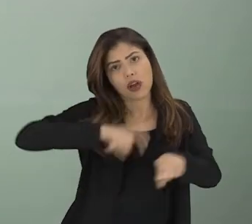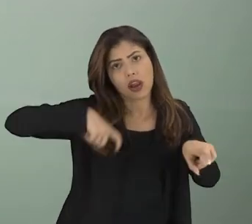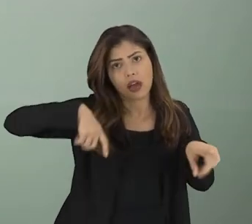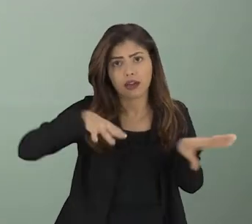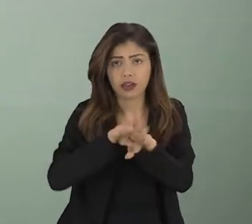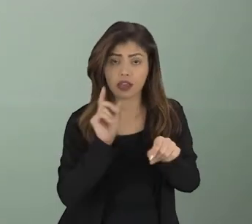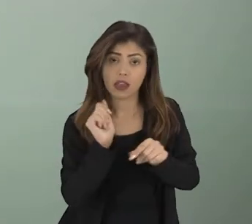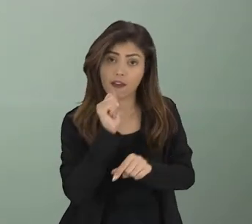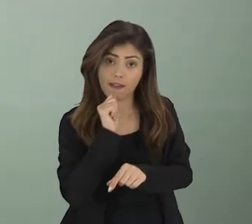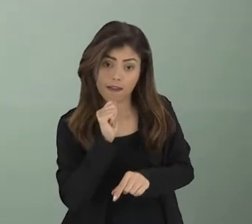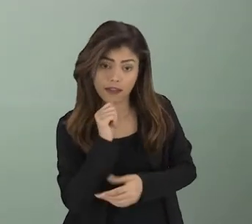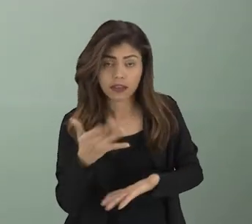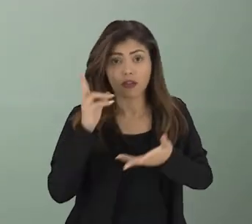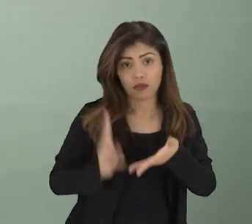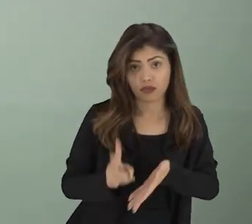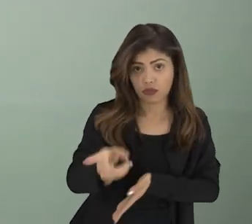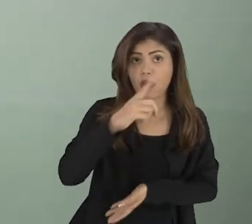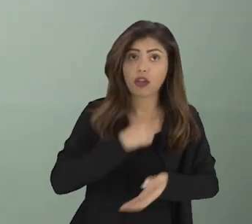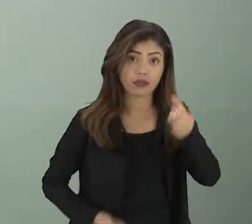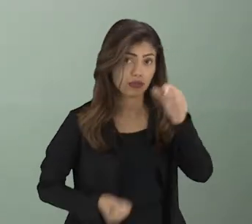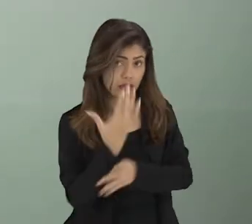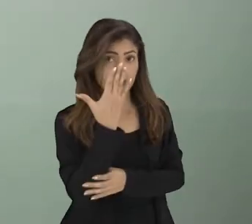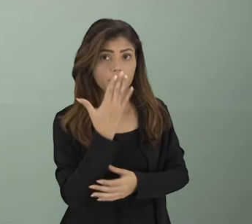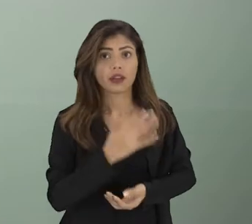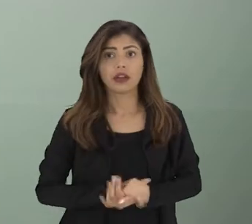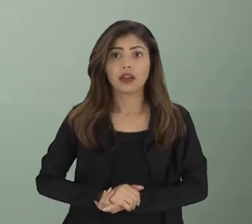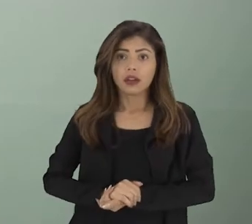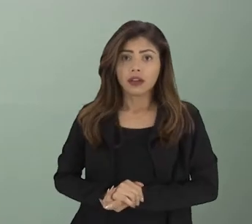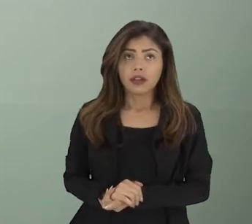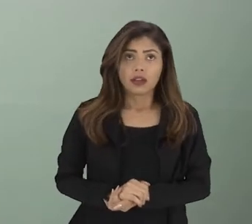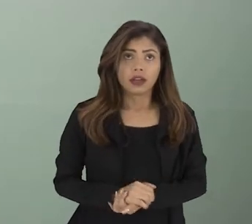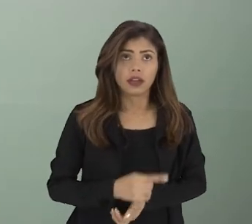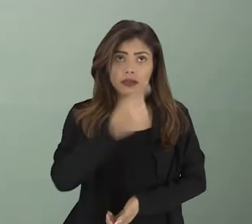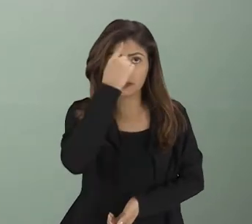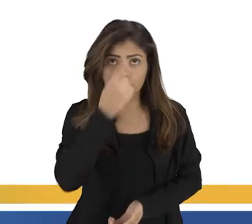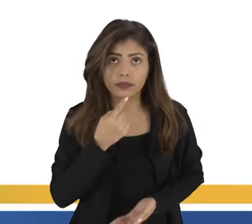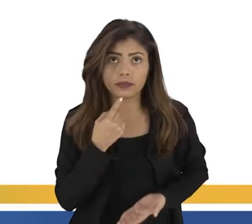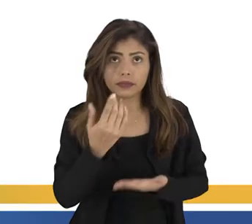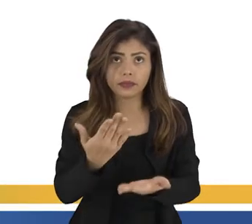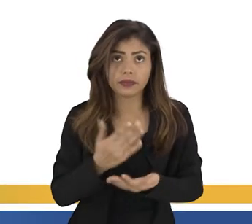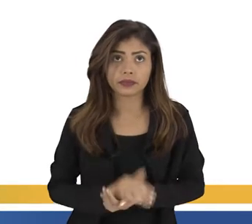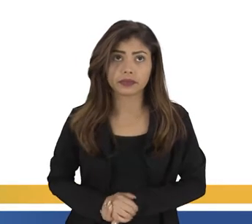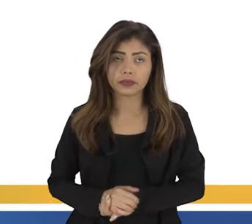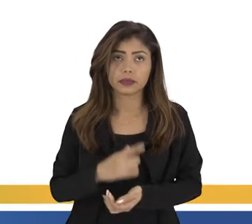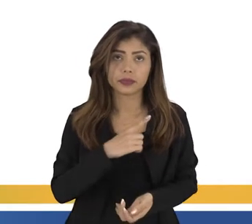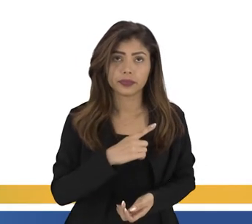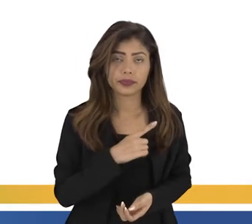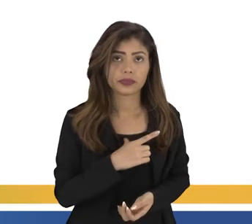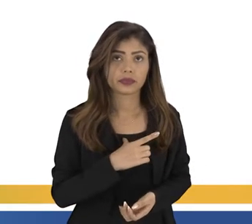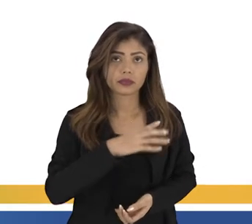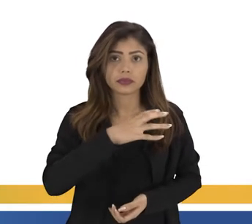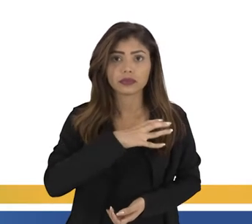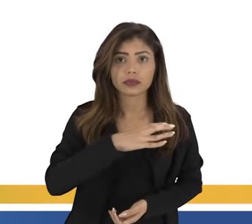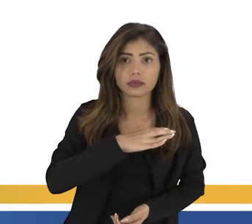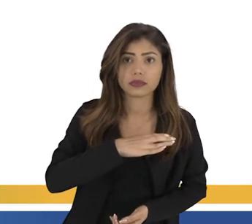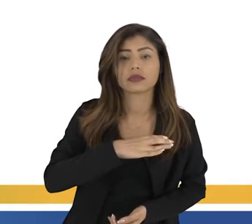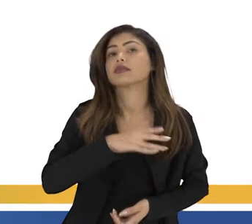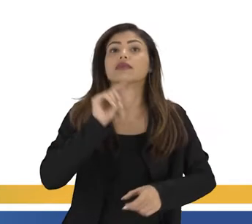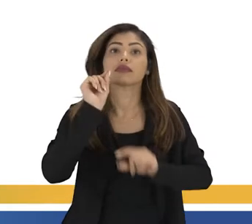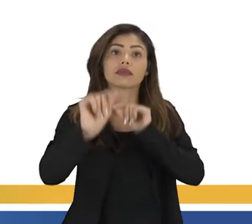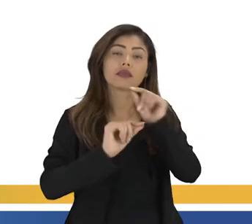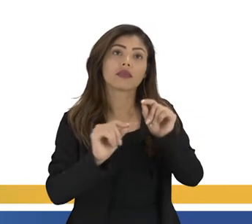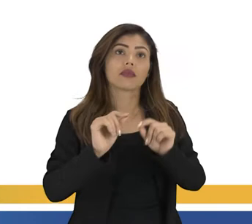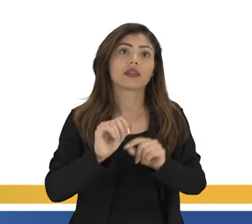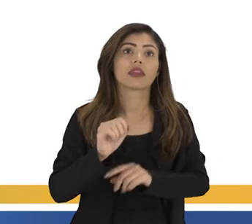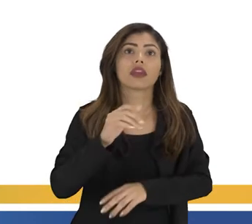povos mas o comércio continua né existindo né vejamos aqui a imagem então nós temos ali a cidade de constantinopla se